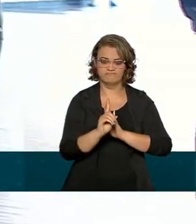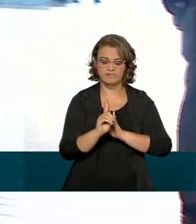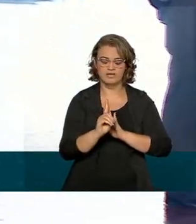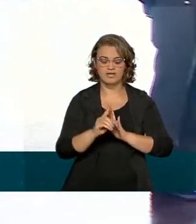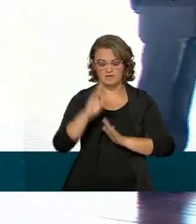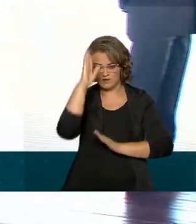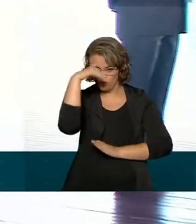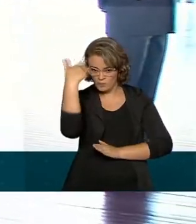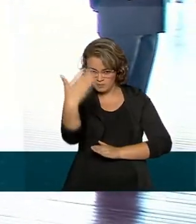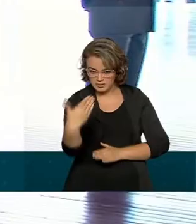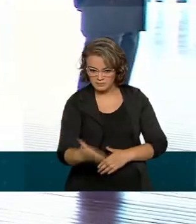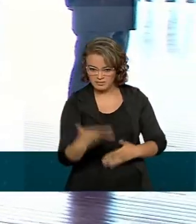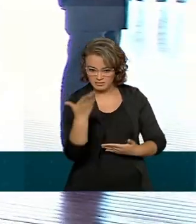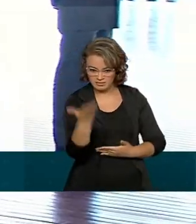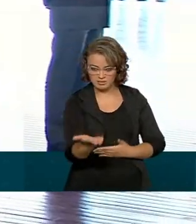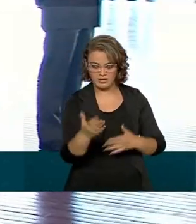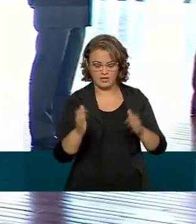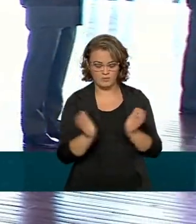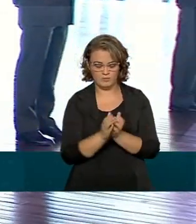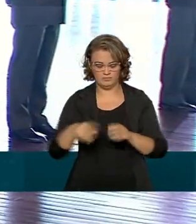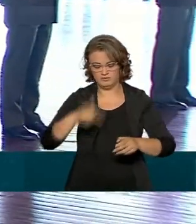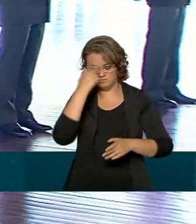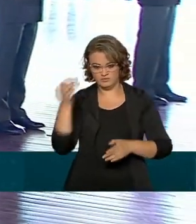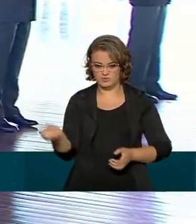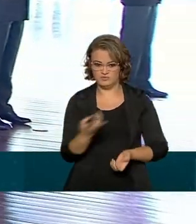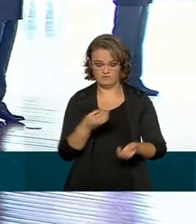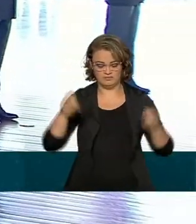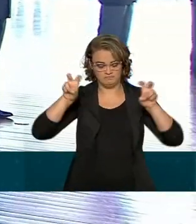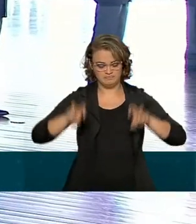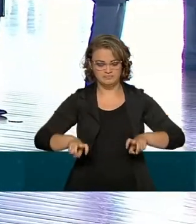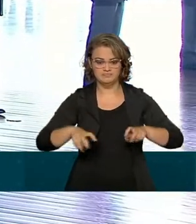a saudação aos oficiais-generais promovidos